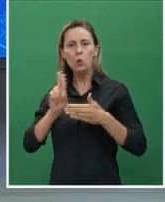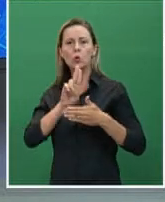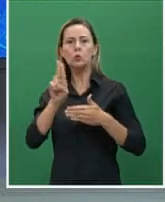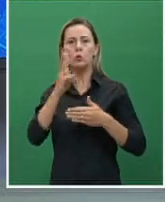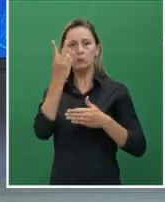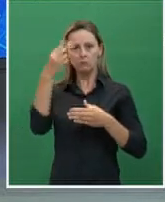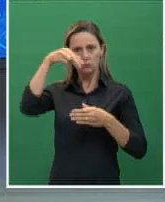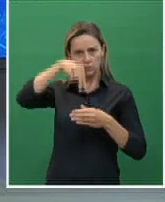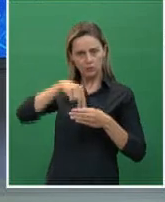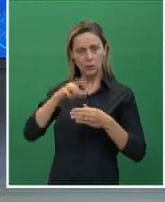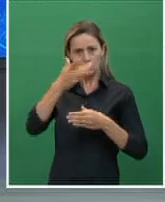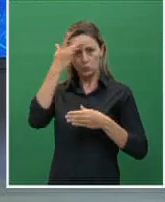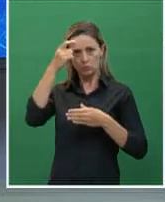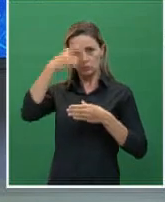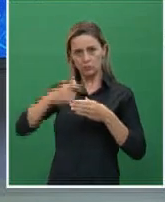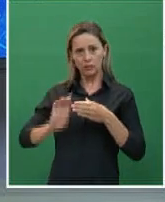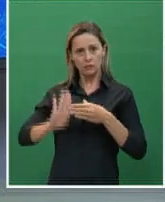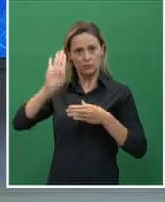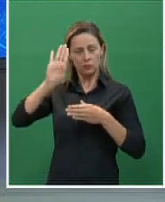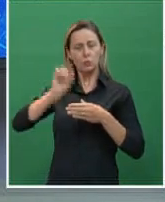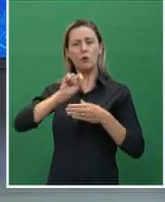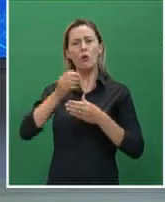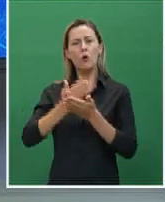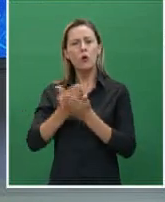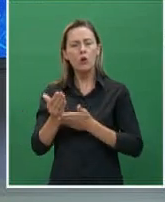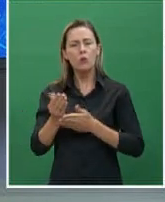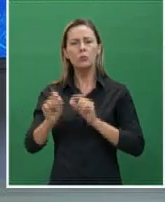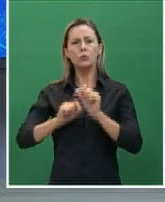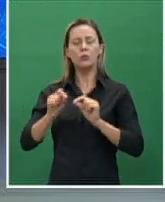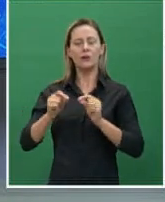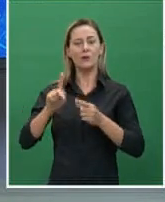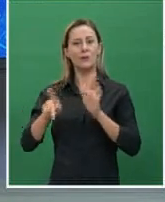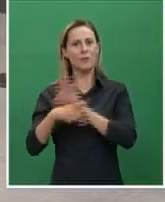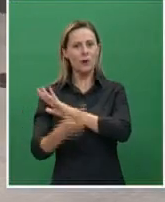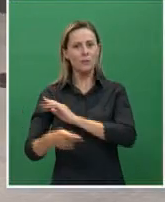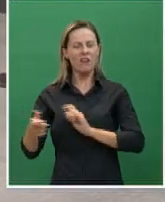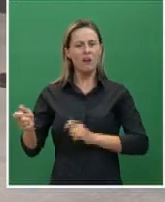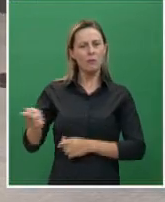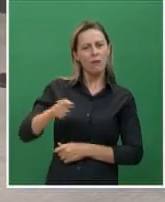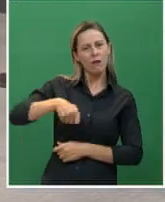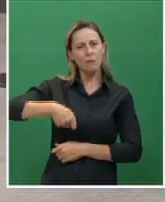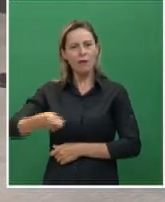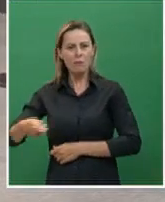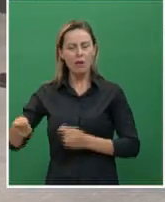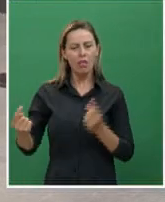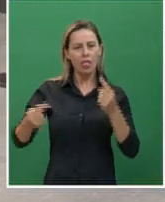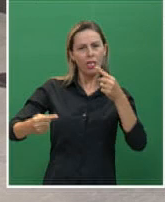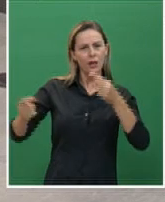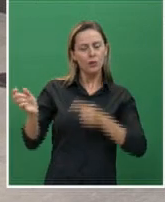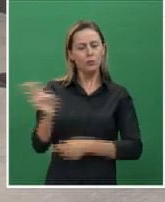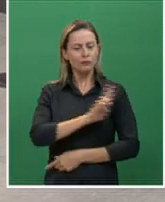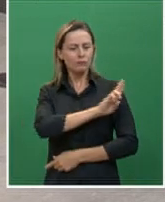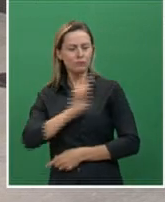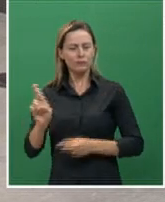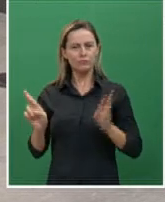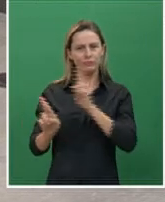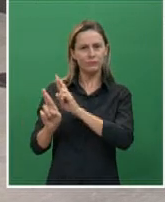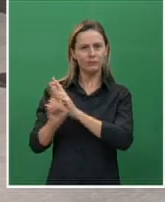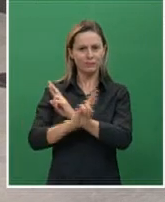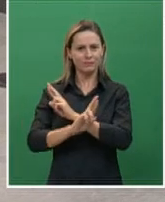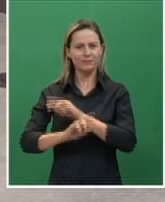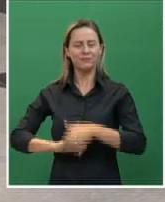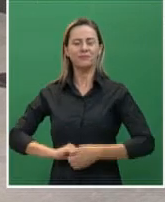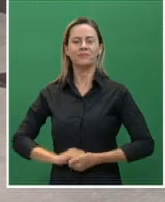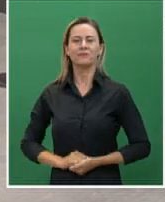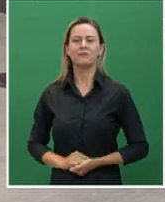dos dois candidatos nós vamos ver quem vai começar esse verdadeiro ping-pong né candidatos agora a pouco eu já explicava para eles aqui como é que vai funcionar nosso